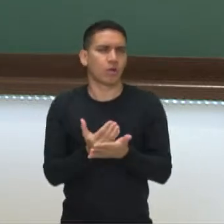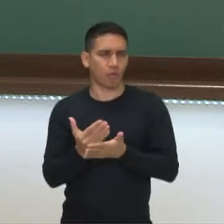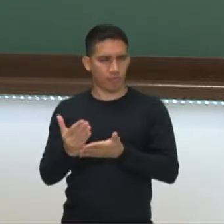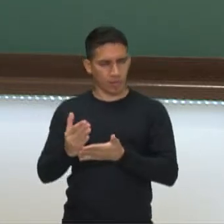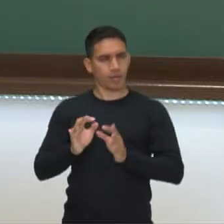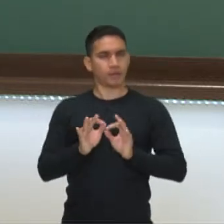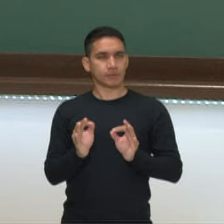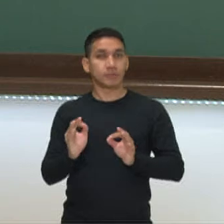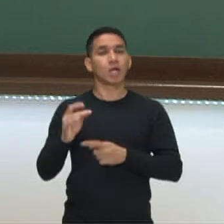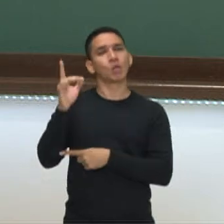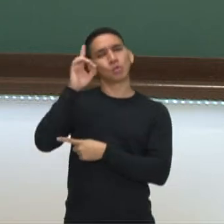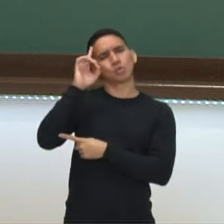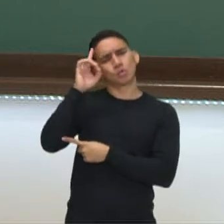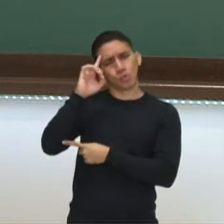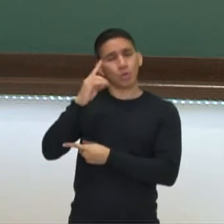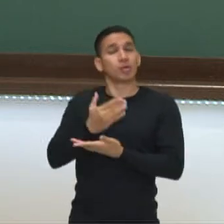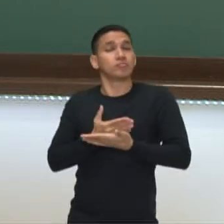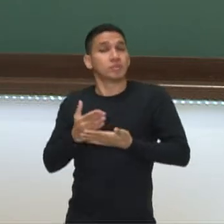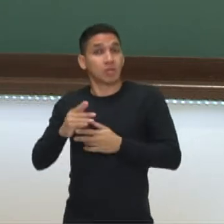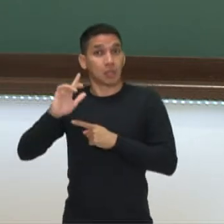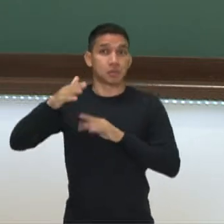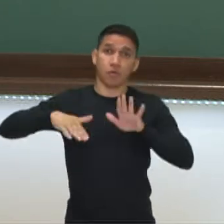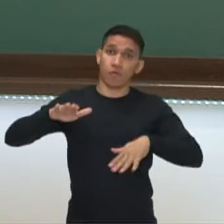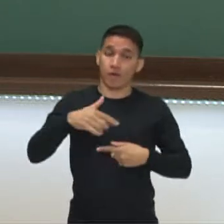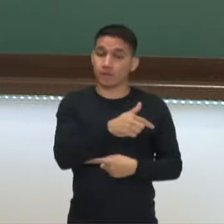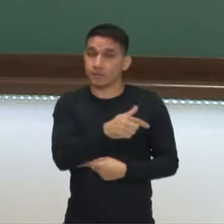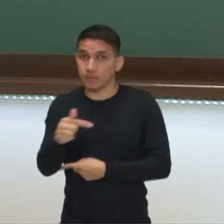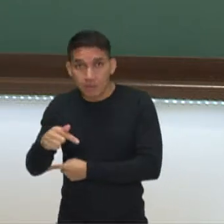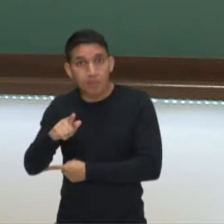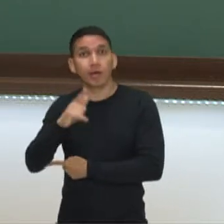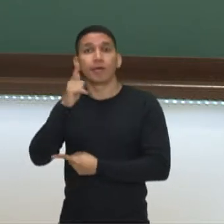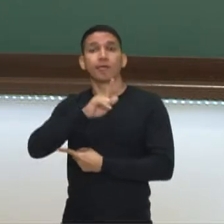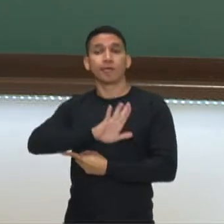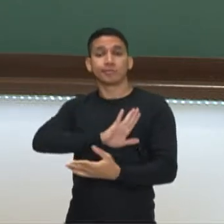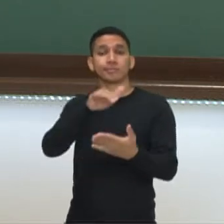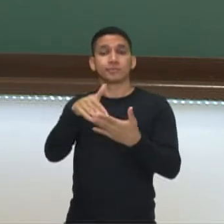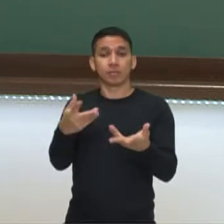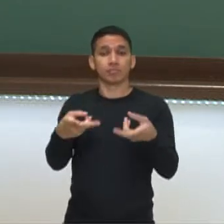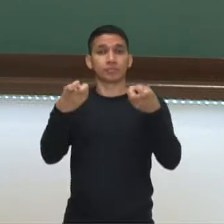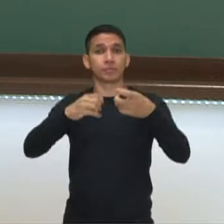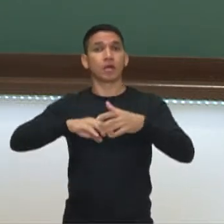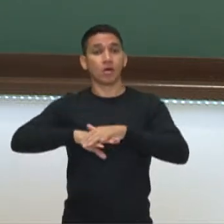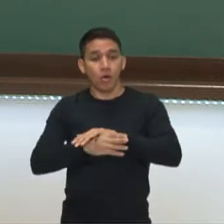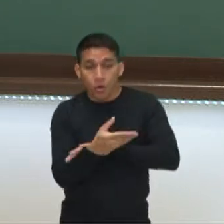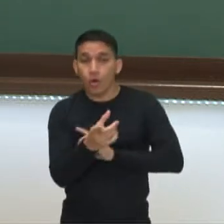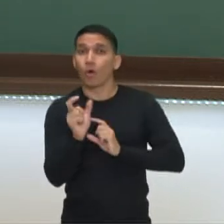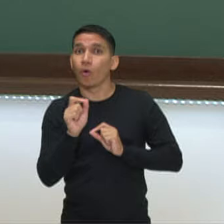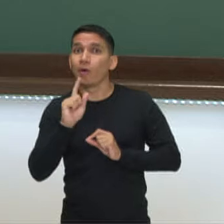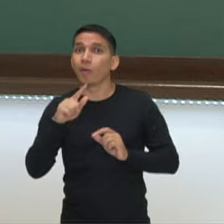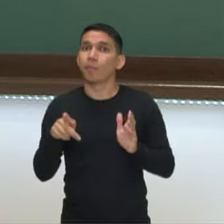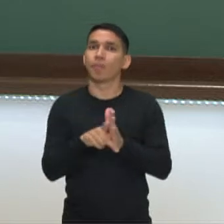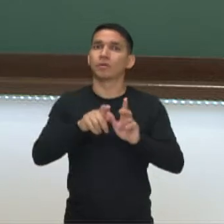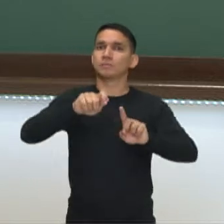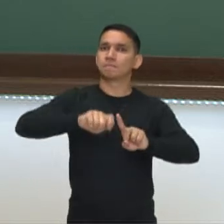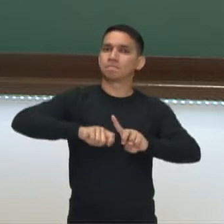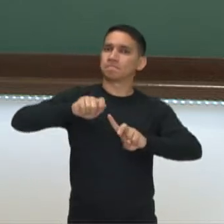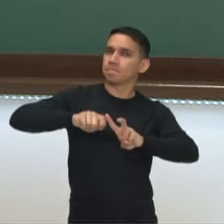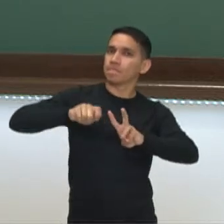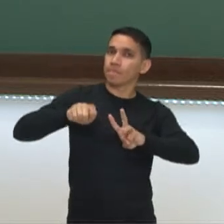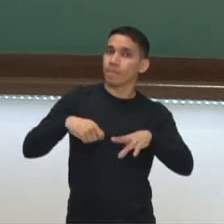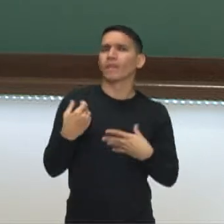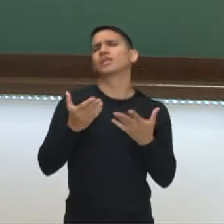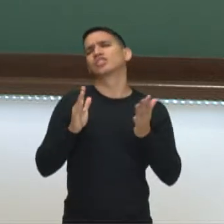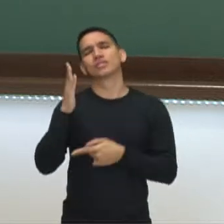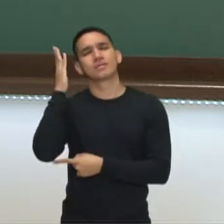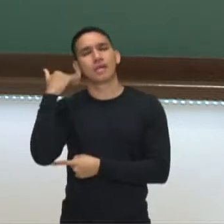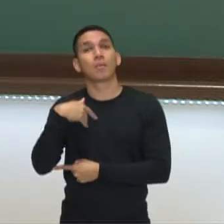dia a dia, de repente aí para a nossa semana e de repente a nossa rotina já está aí organizada para o mês, Então a gente já sabe ali quais